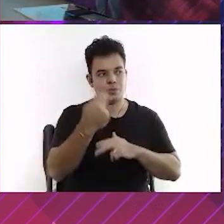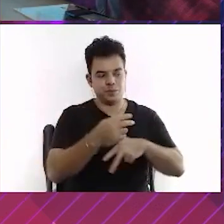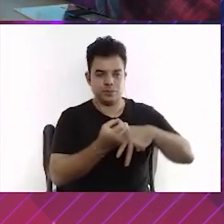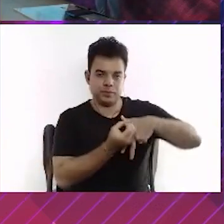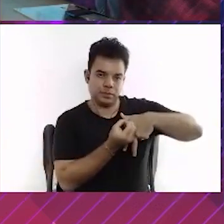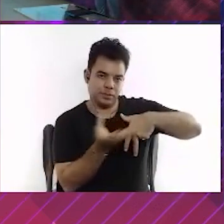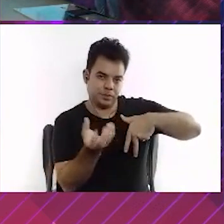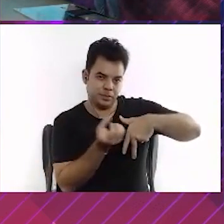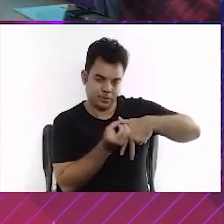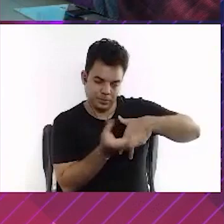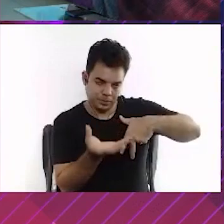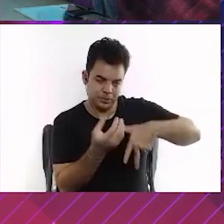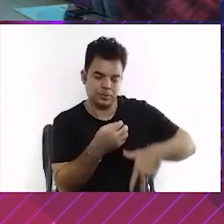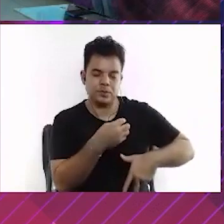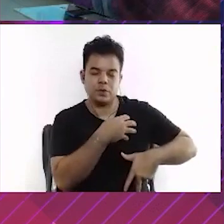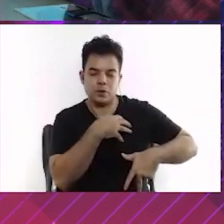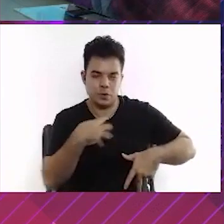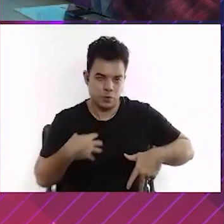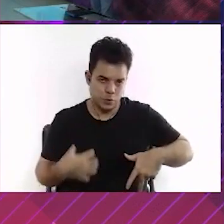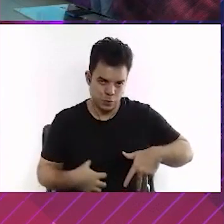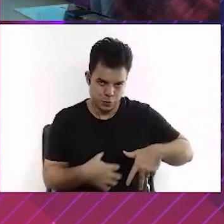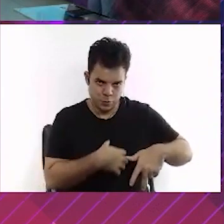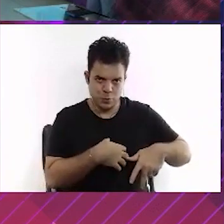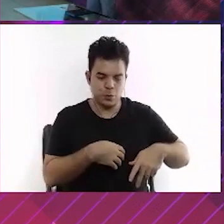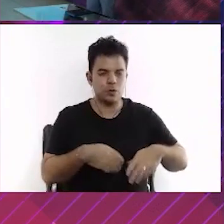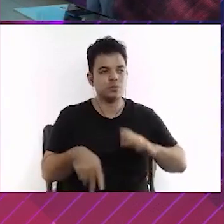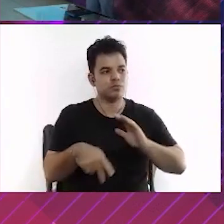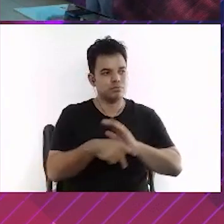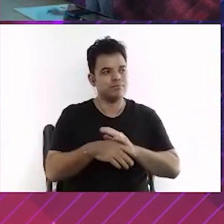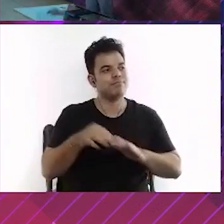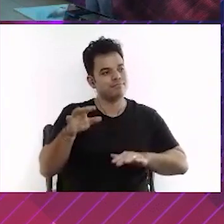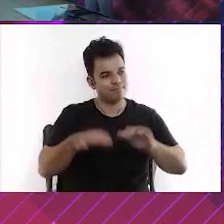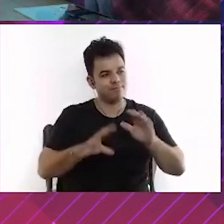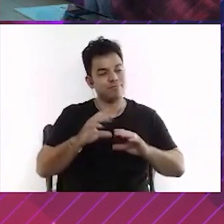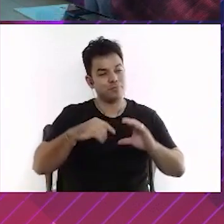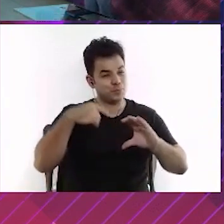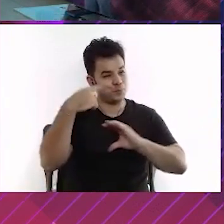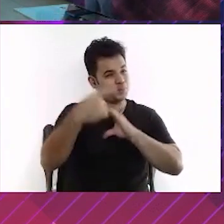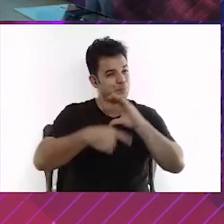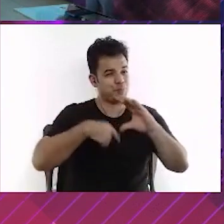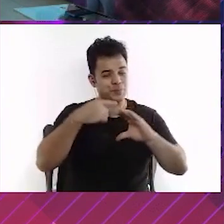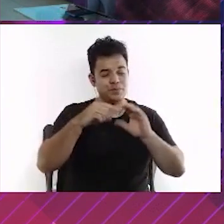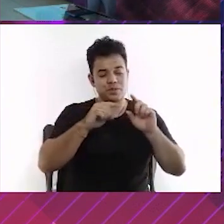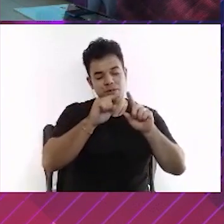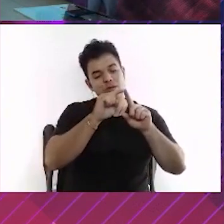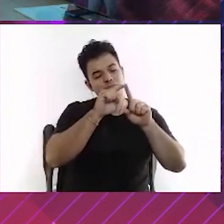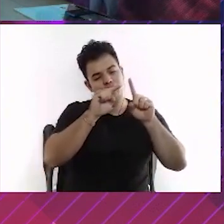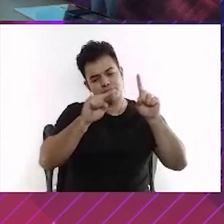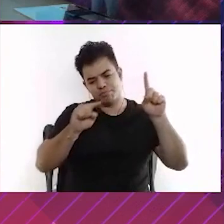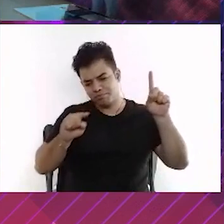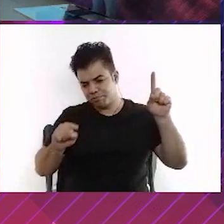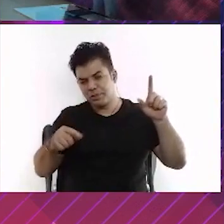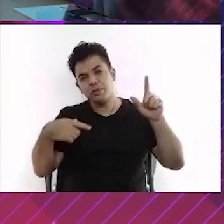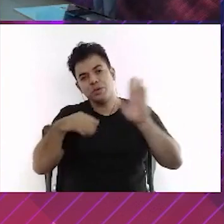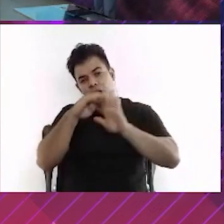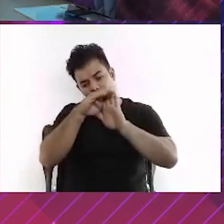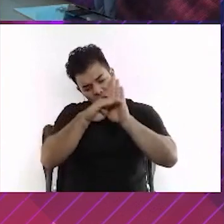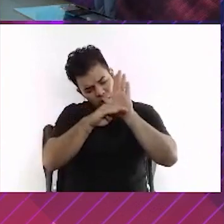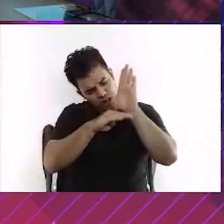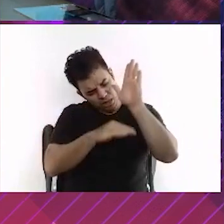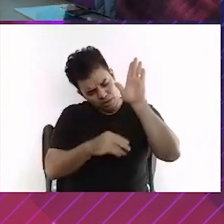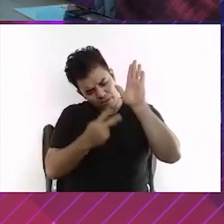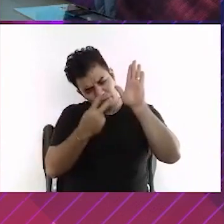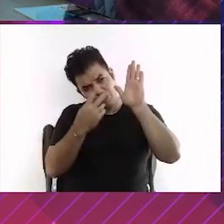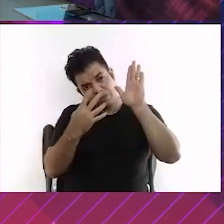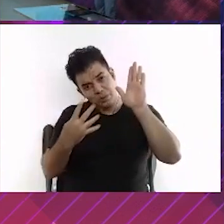transplantes de órgãos do mundo, infelizmente ainda ficamos no cenário mundial na 24ª posição em relação à quantidade de